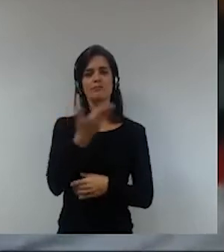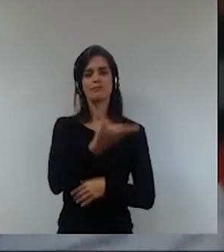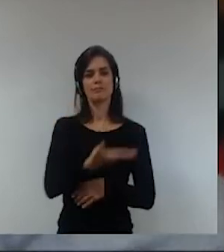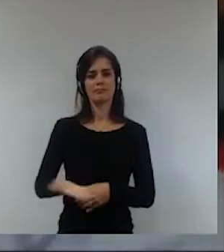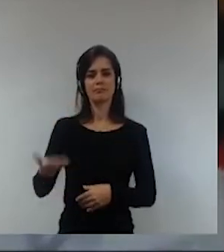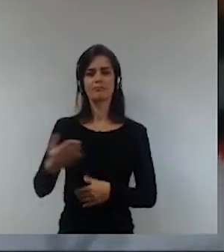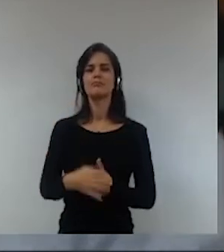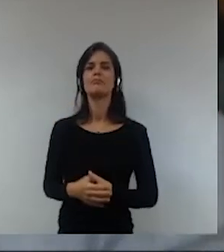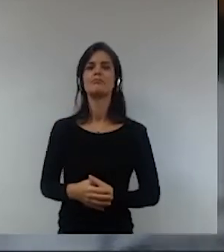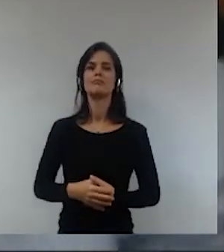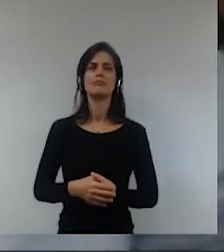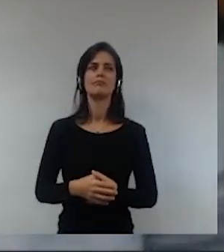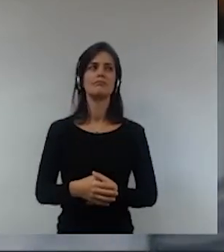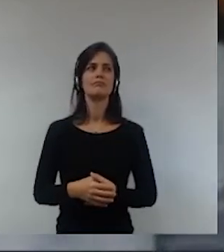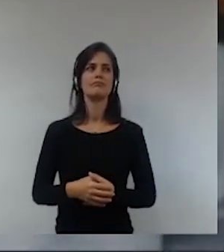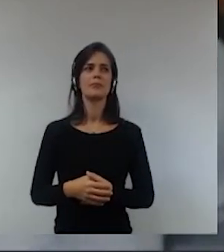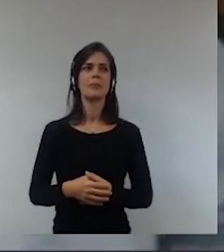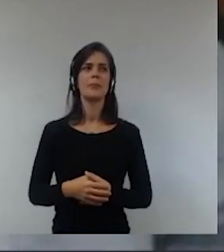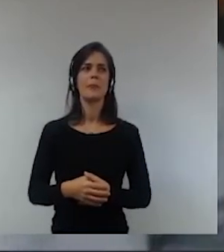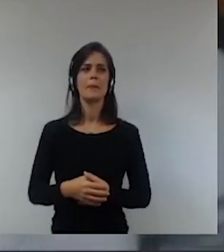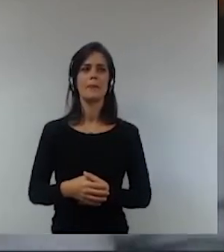doutor Ronaldo.